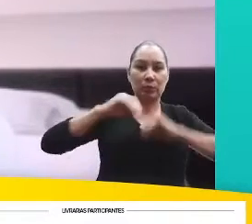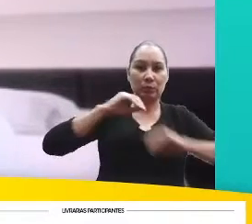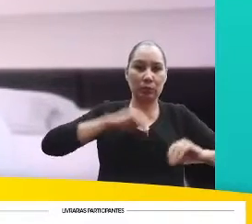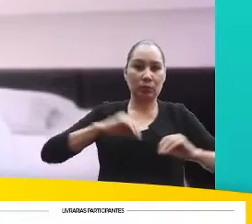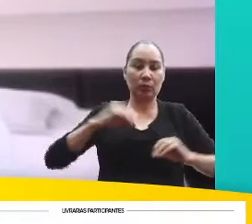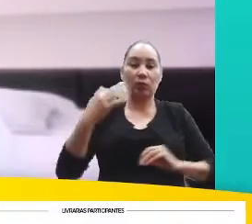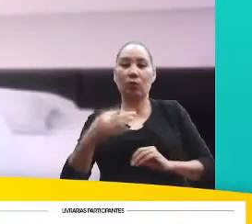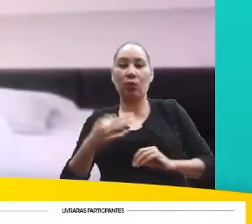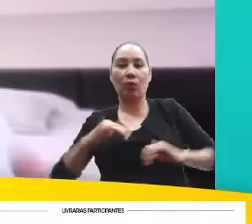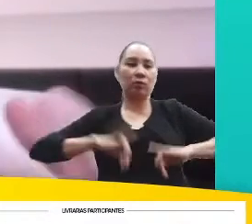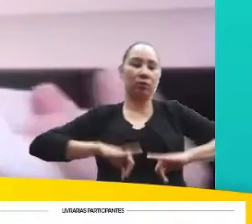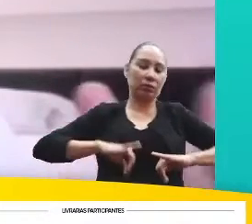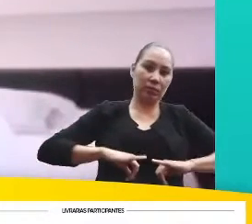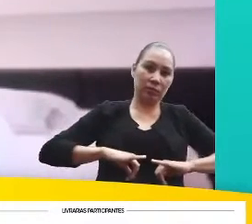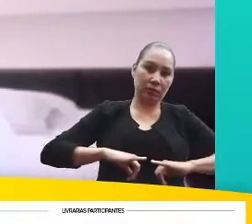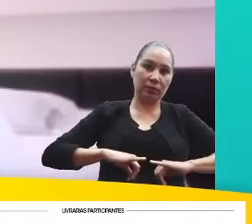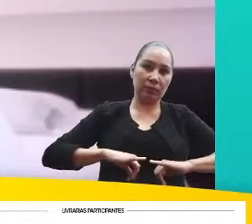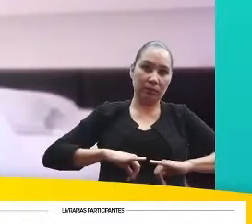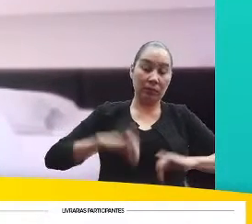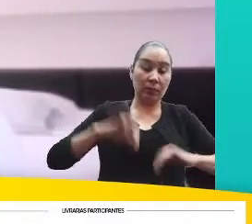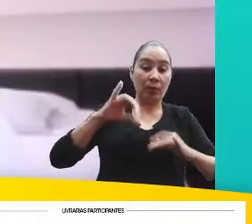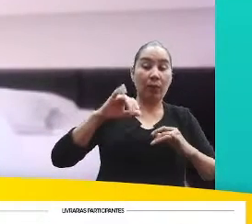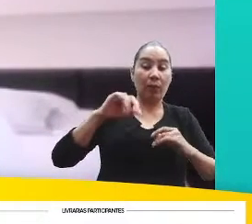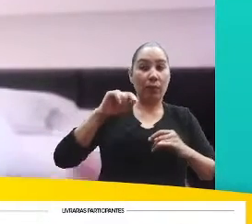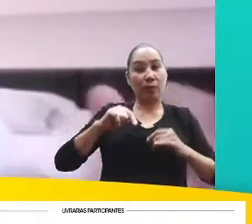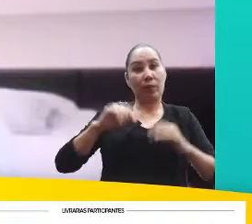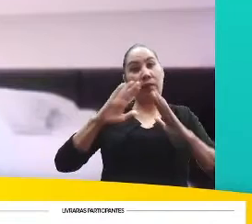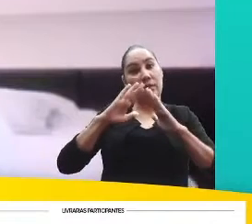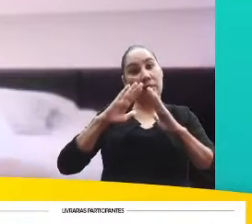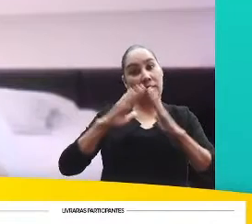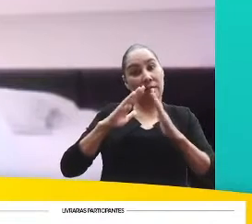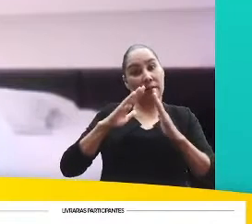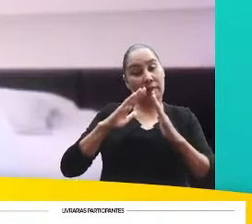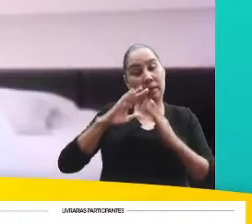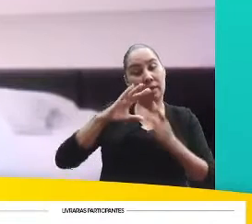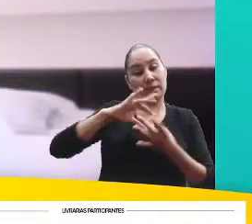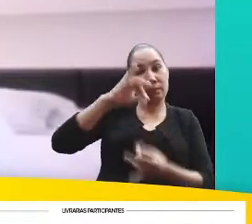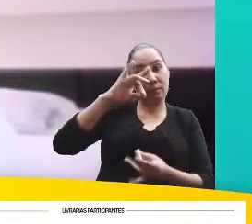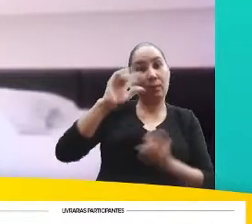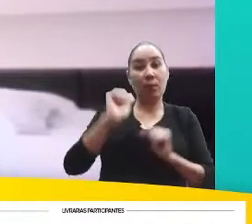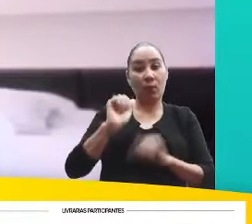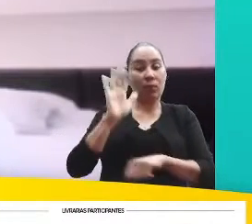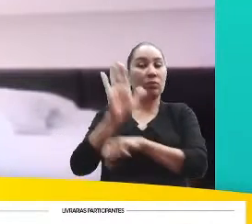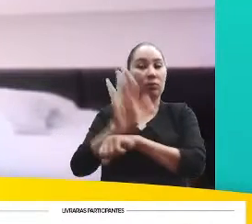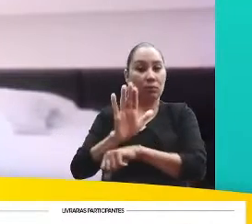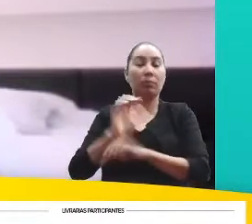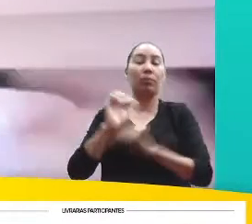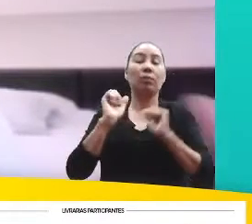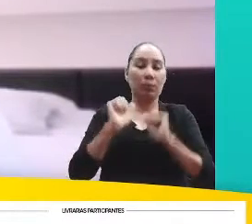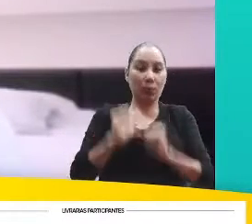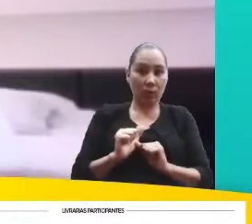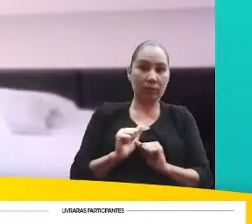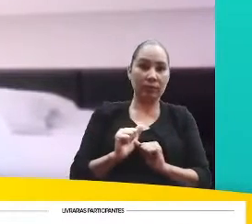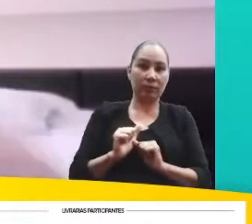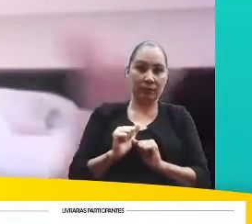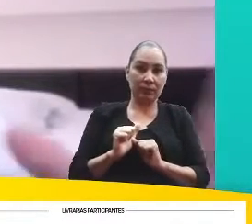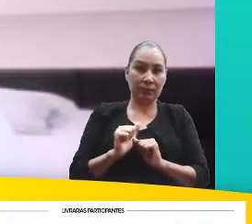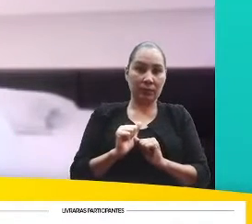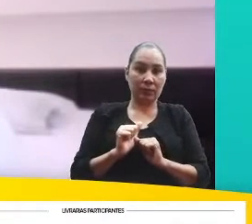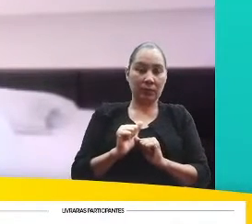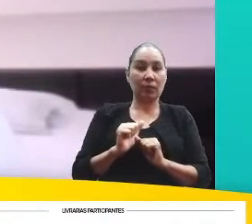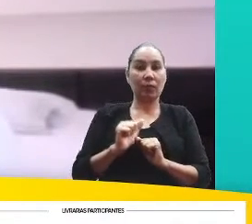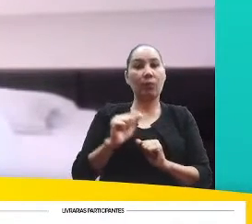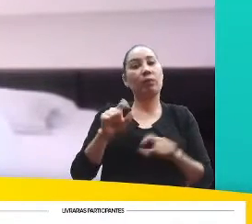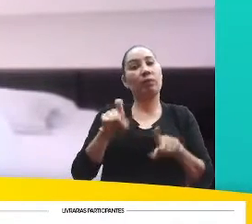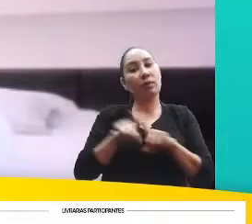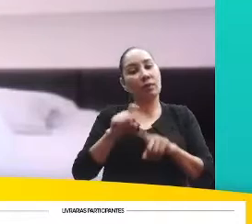em dor e sofrimento. A doutrina espírita pode consolar? Pode. As nossas demais religiões, os nossos amigos, da